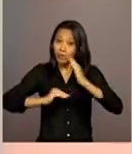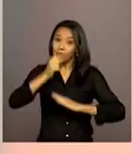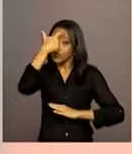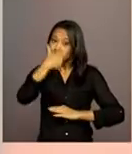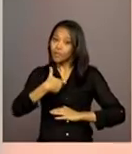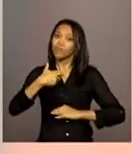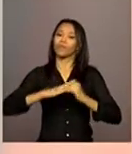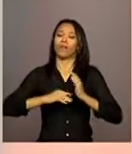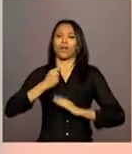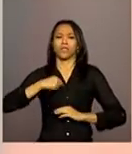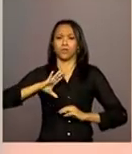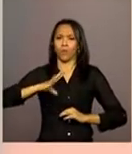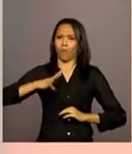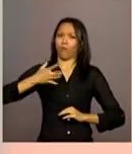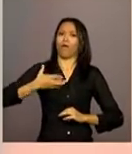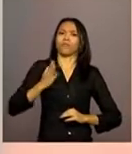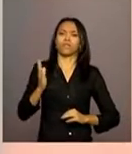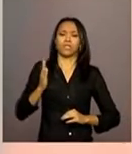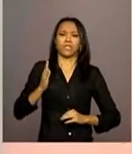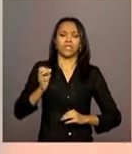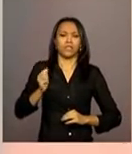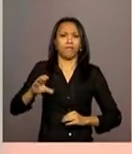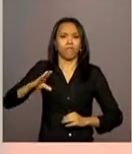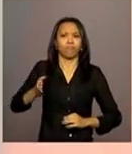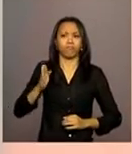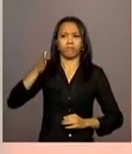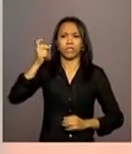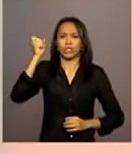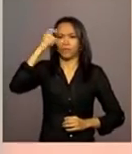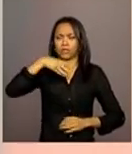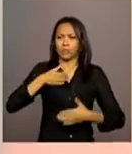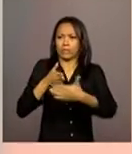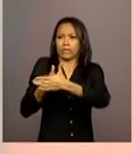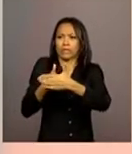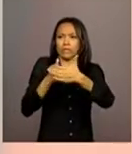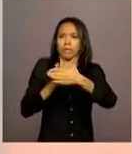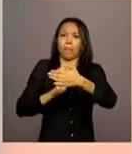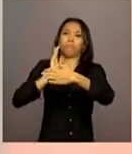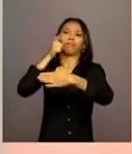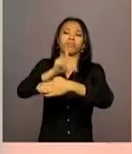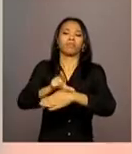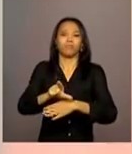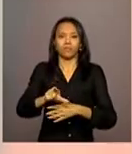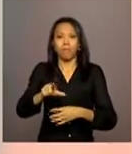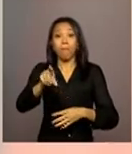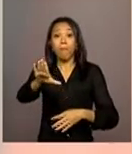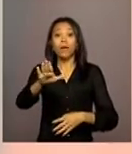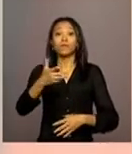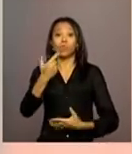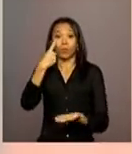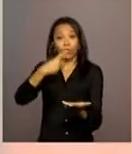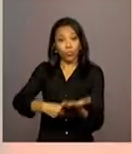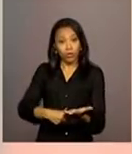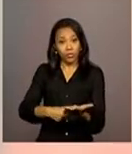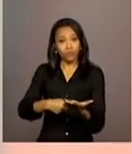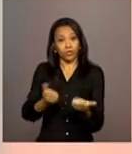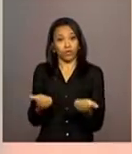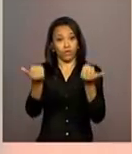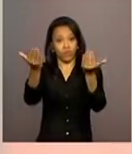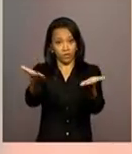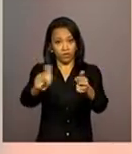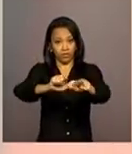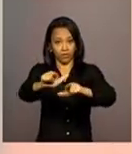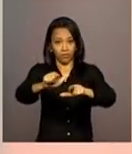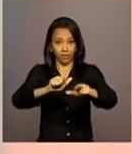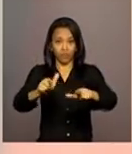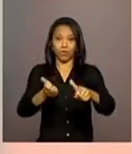Valentes que enfrentam Muitas dificuldades mas a responsabilidade pública de ofertar os serviços elas